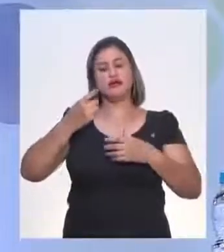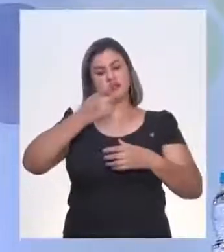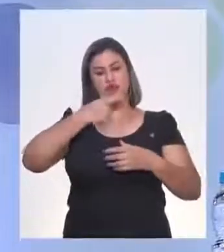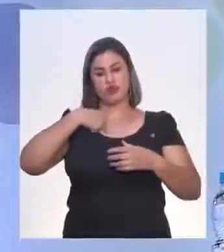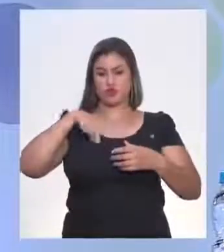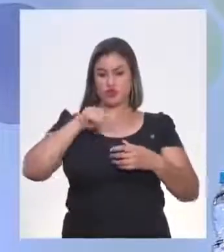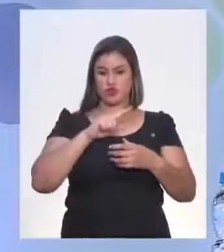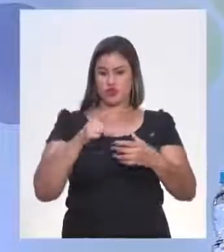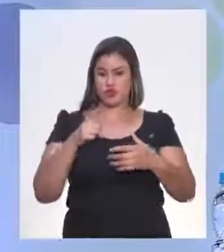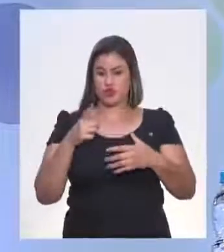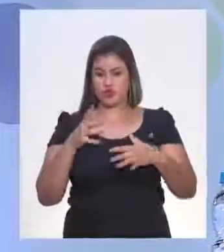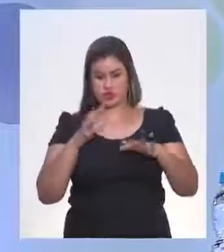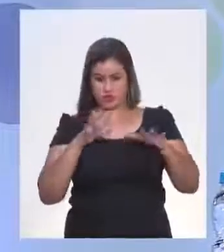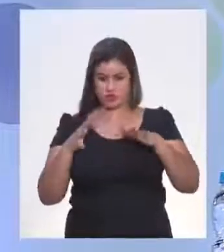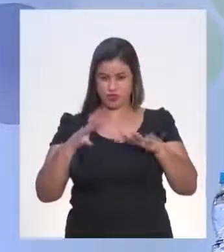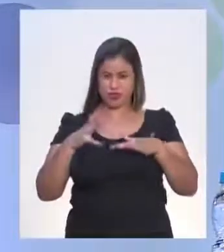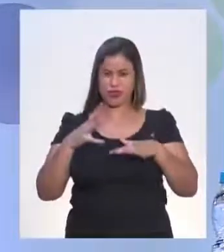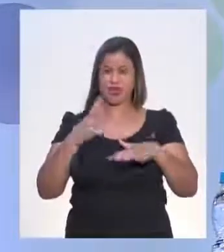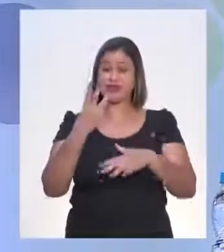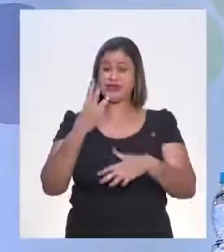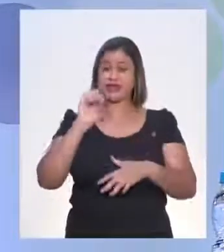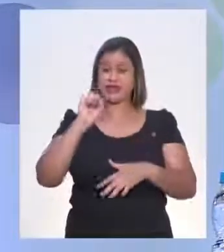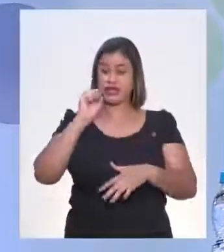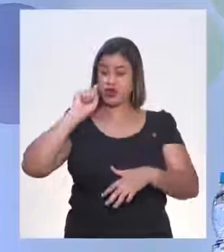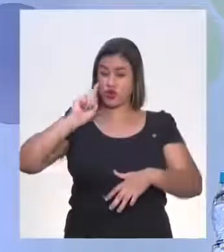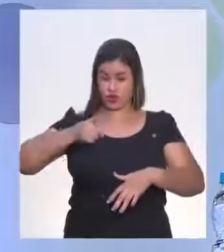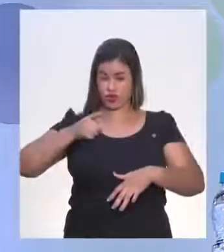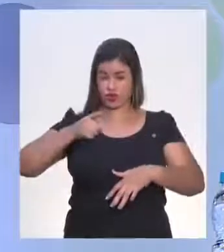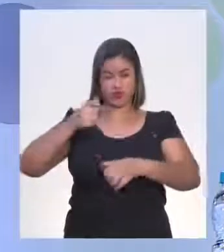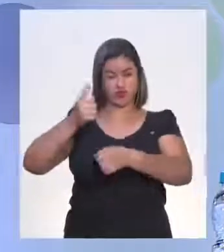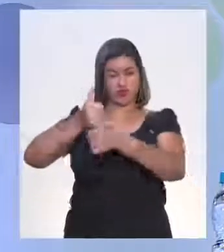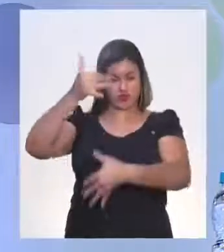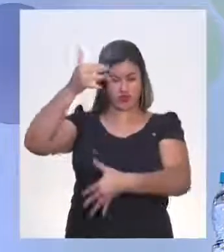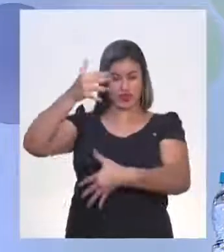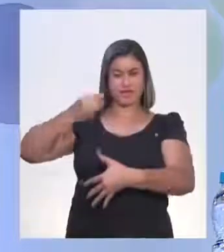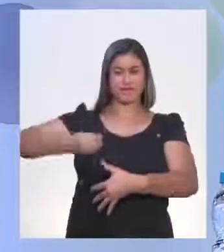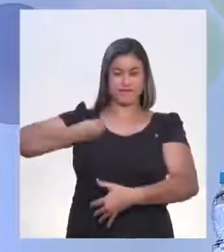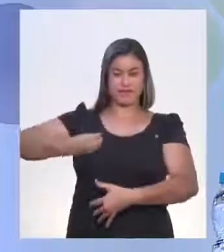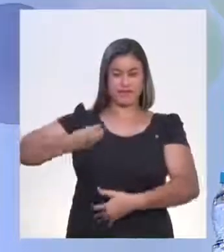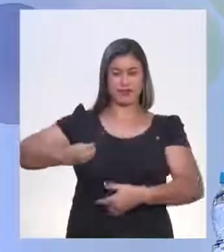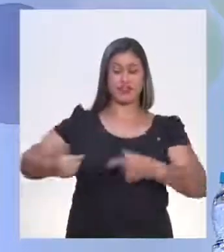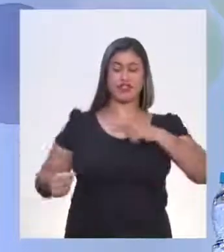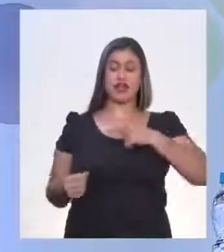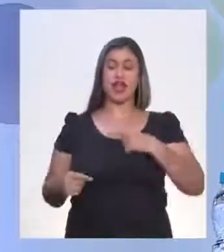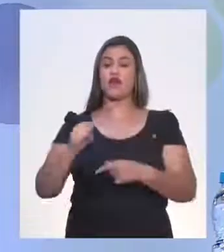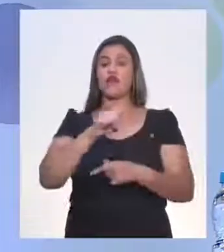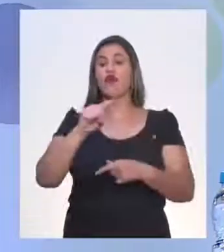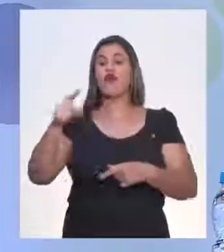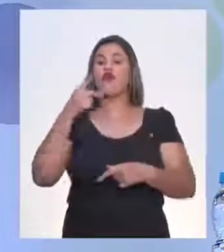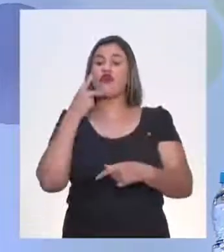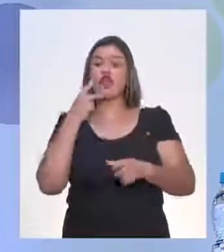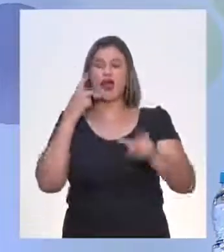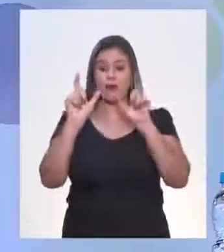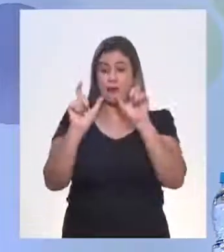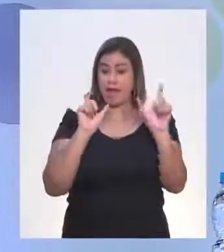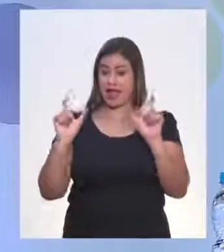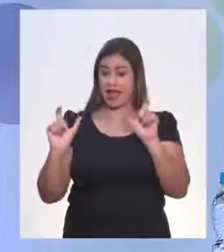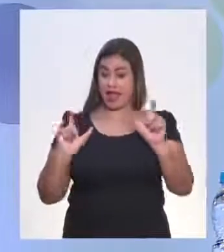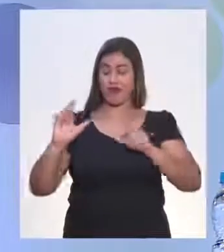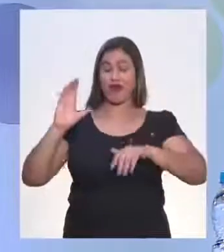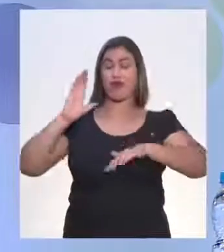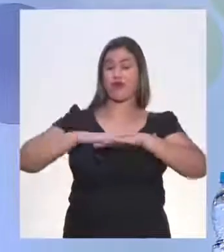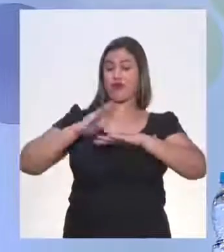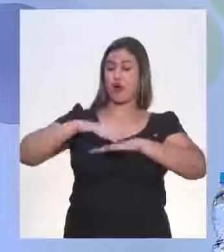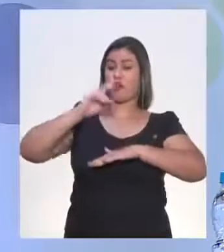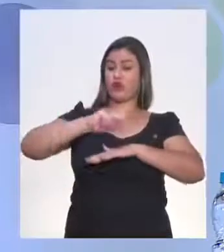em 38 mil pessoas no chat vocês vão dizer palavras e o professor